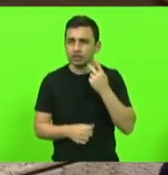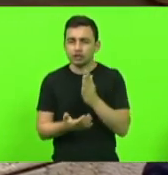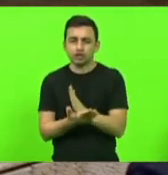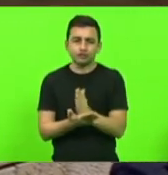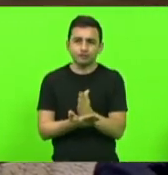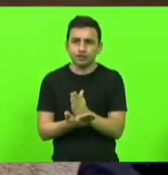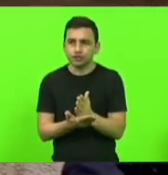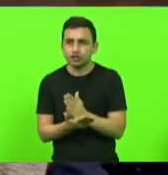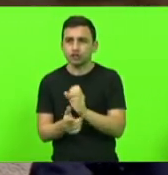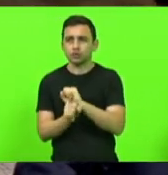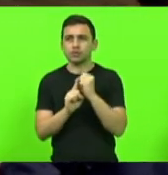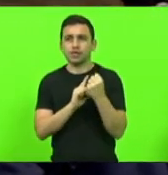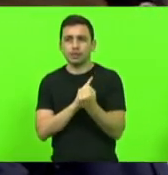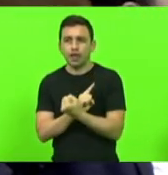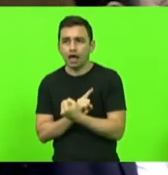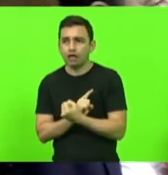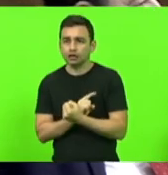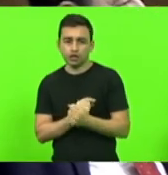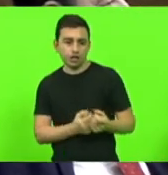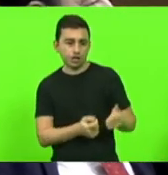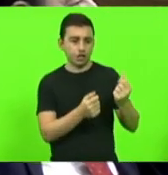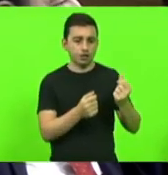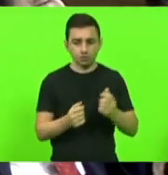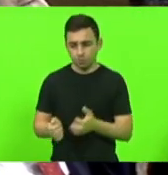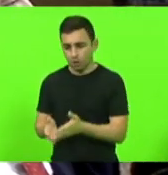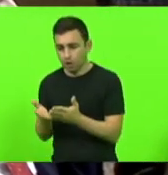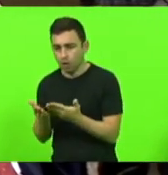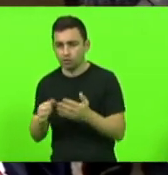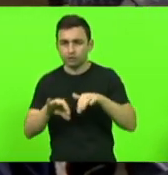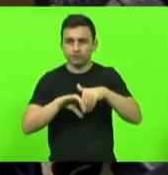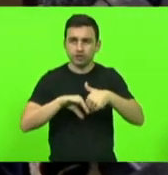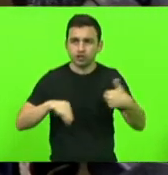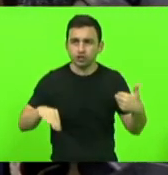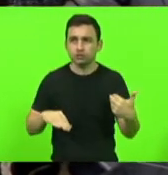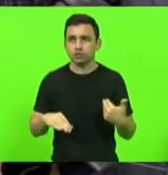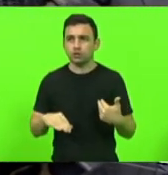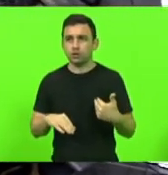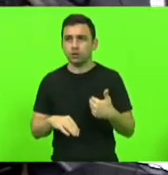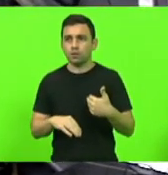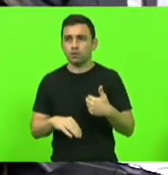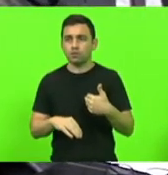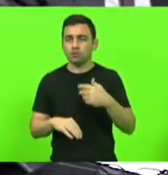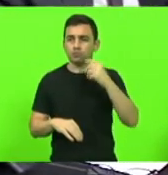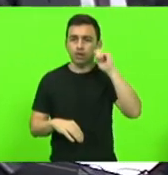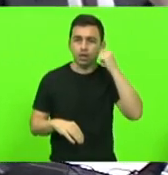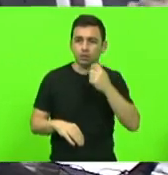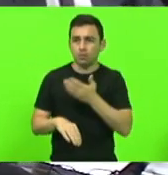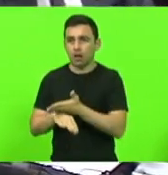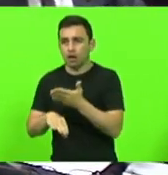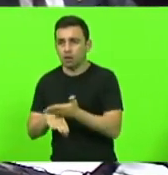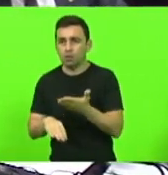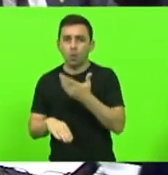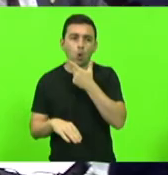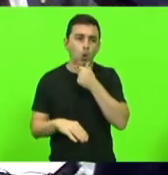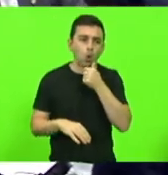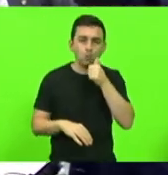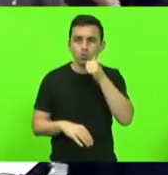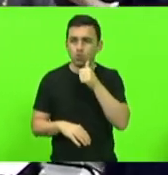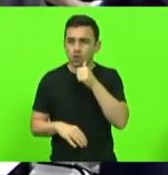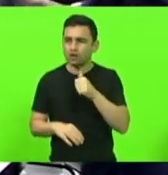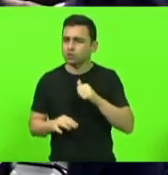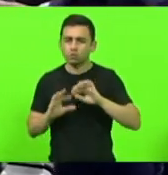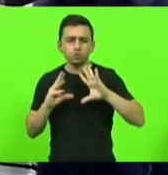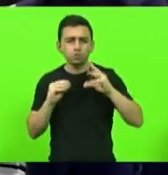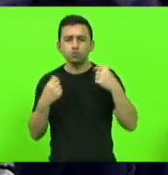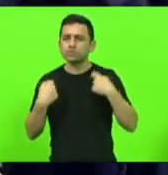a sociedade, o rico do pobre, do negro, do branco, do homem e da mulher, e tratar as pessoas todas